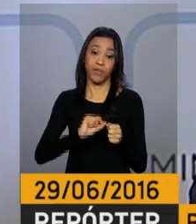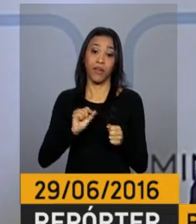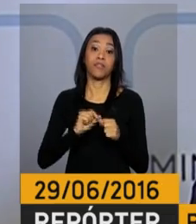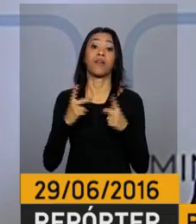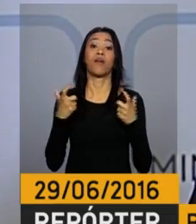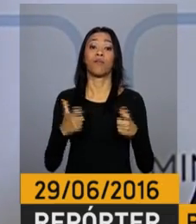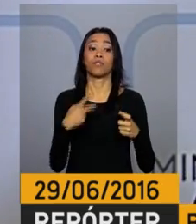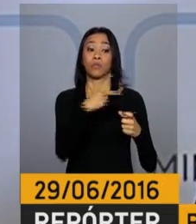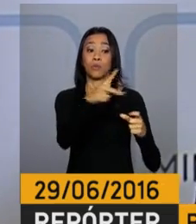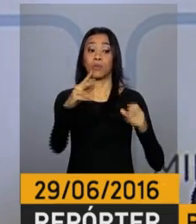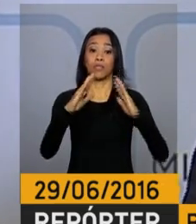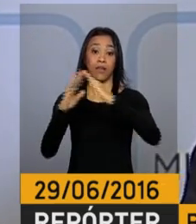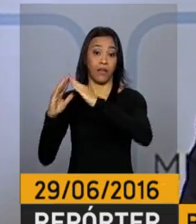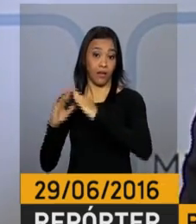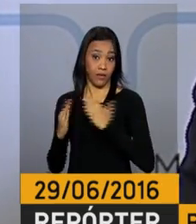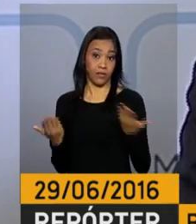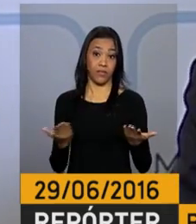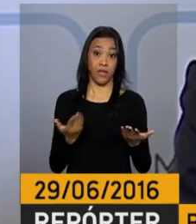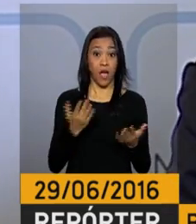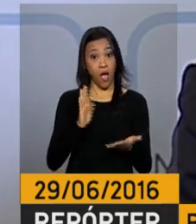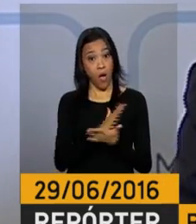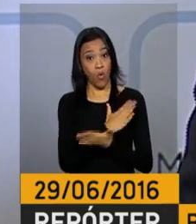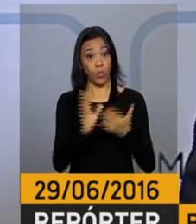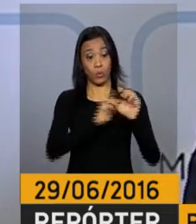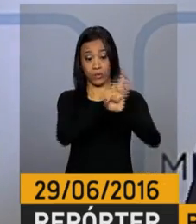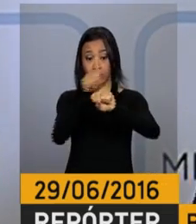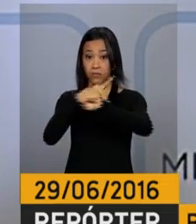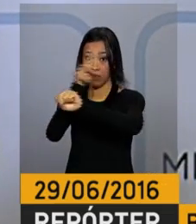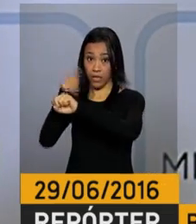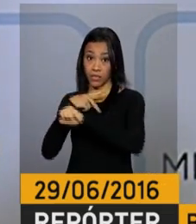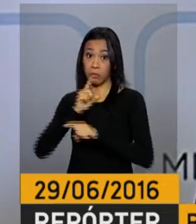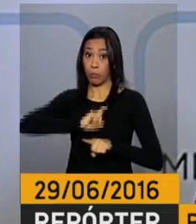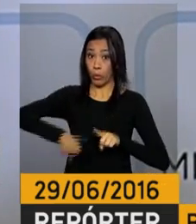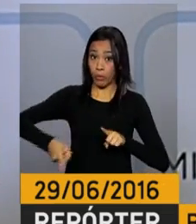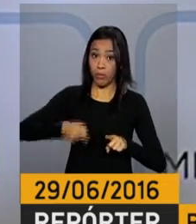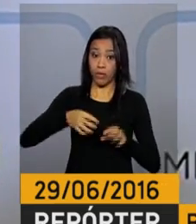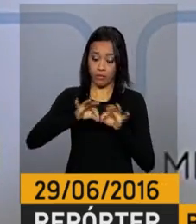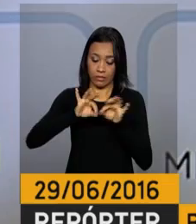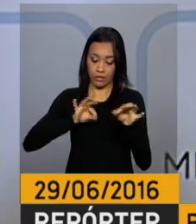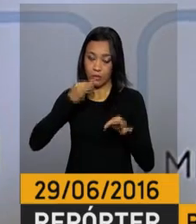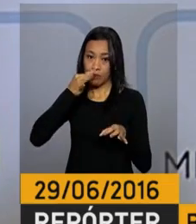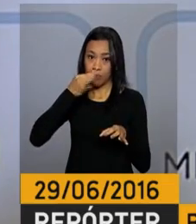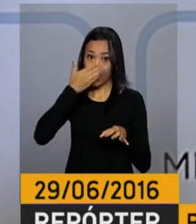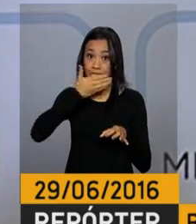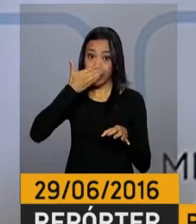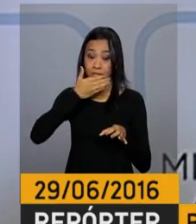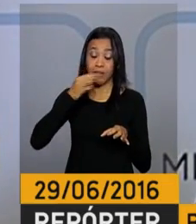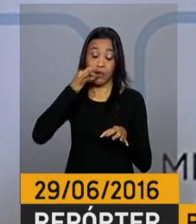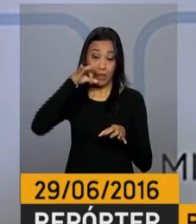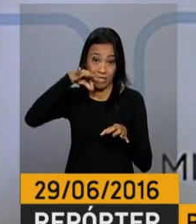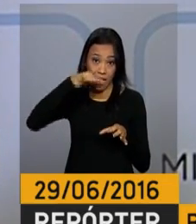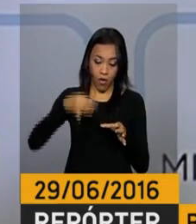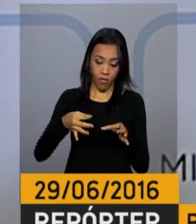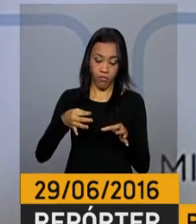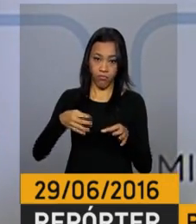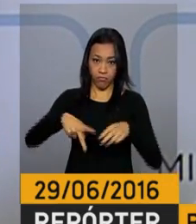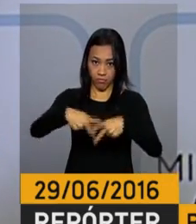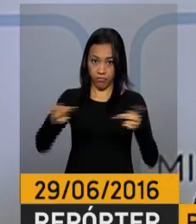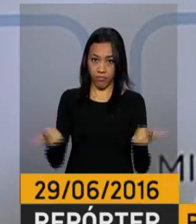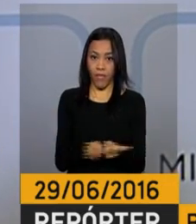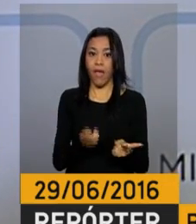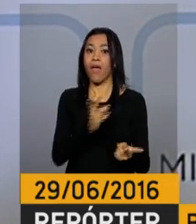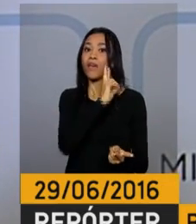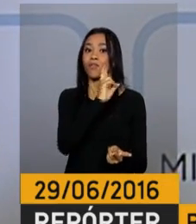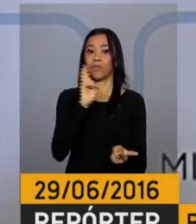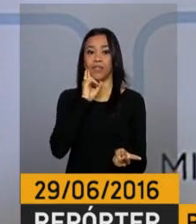eh tem países que já proibiram o saleiro na mesa dos restaurantes tem avanços que precisam ser feitos mas o o